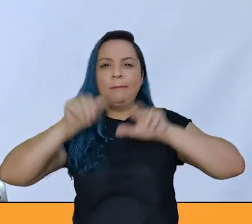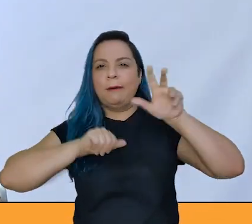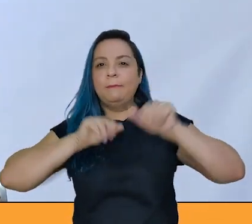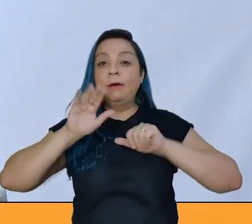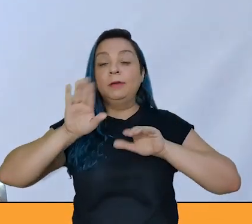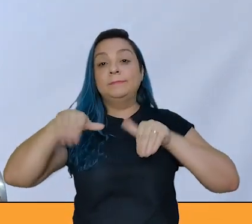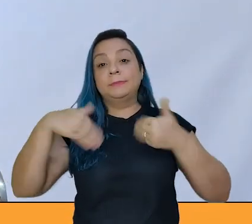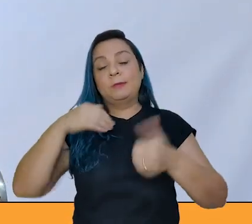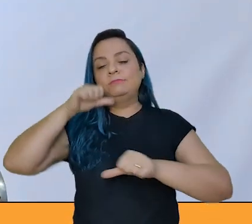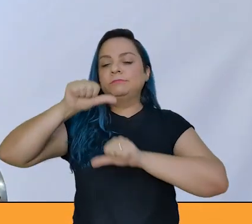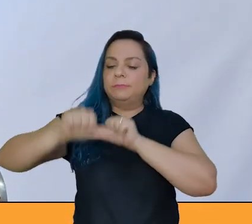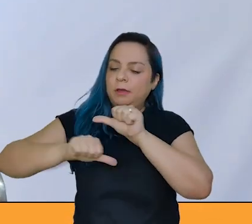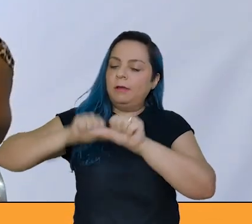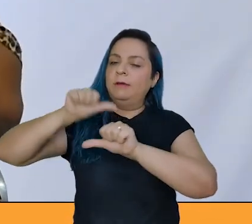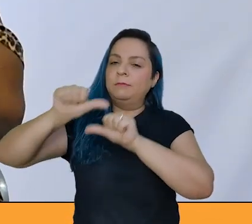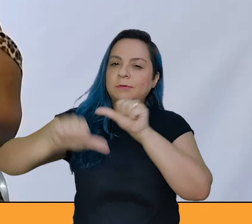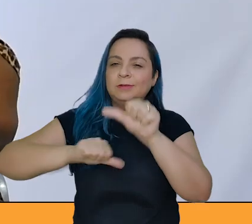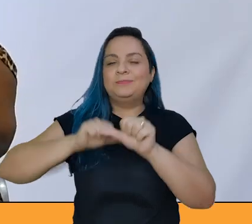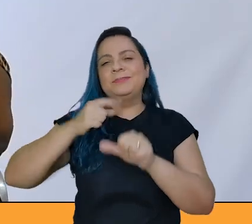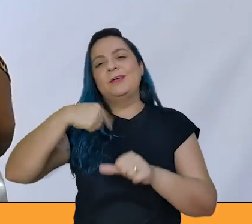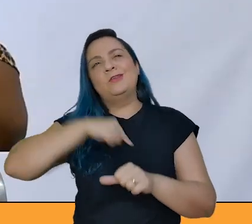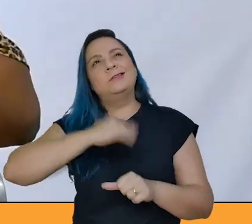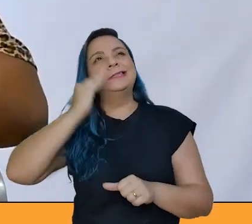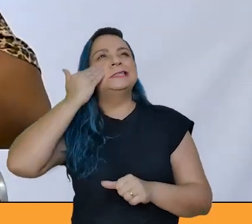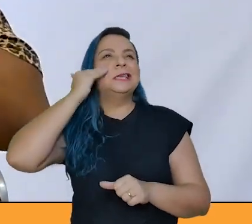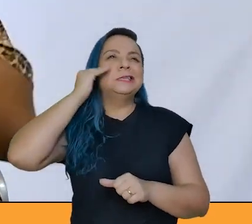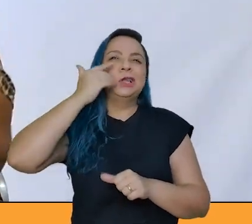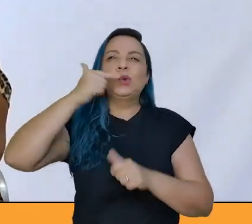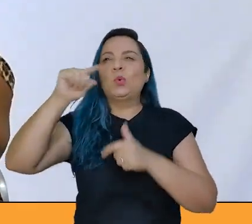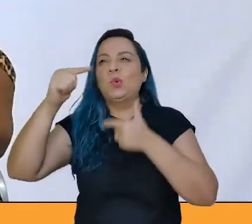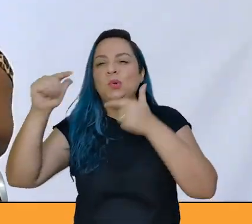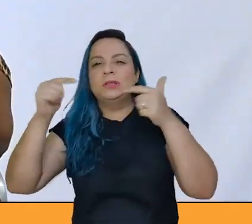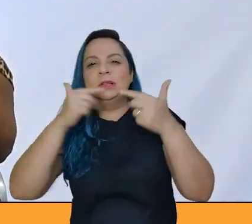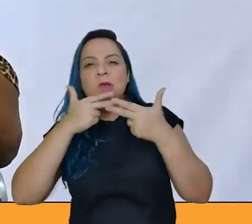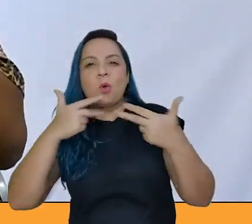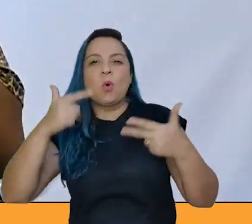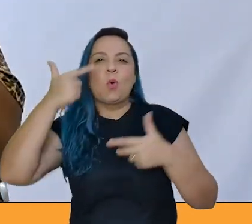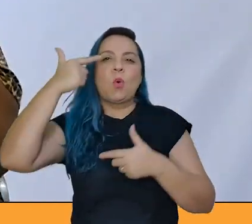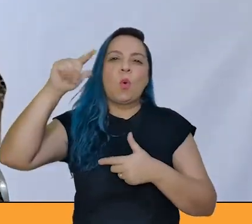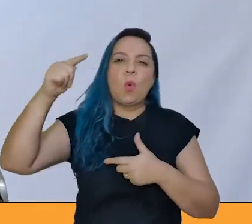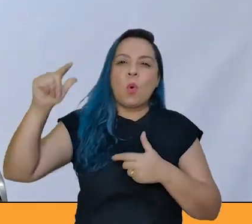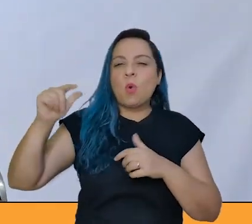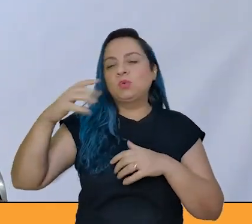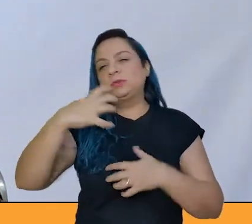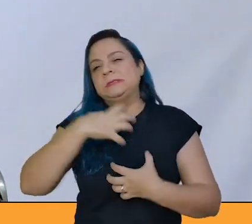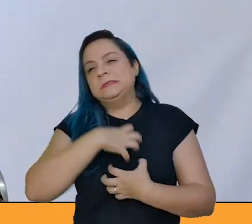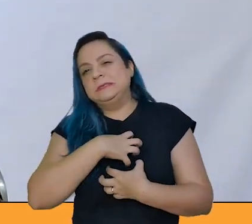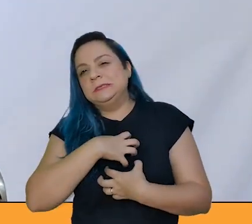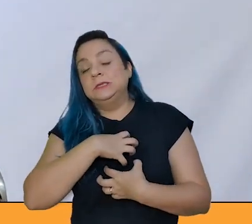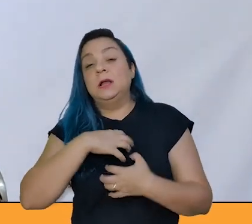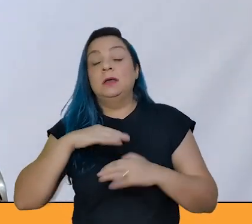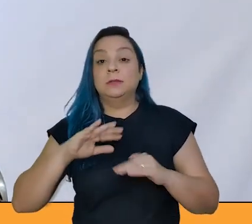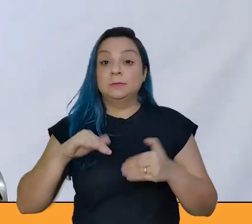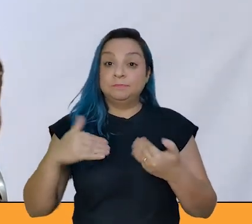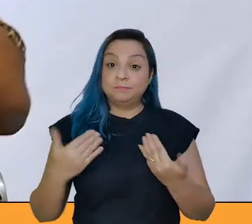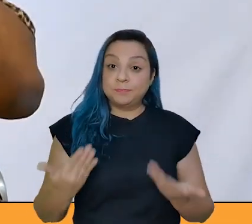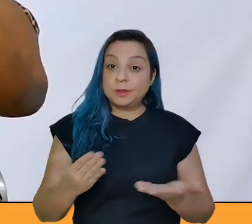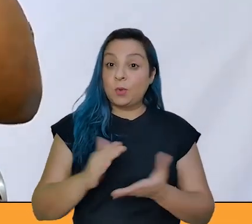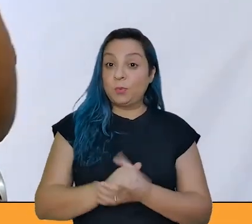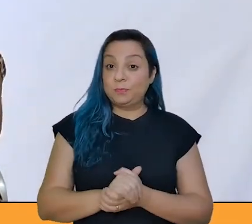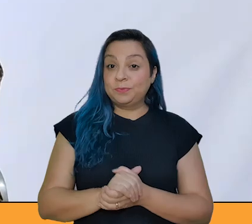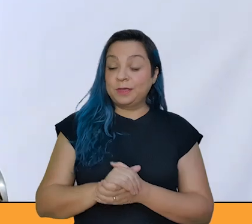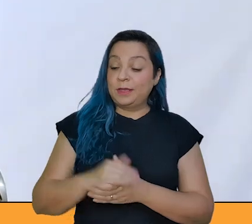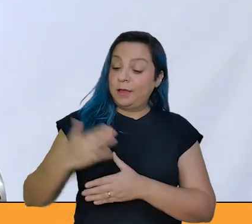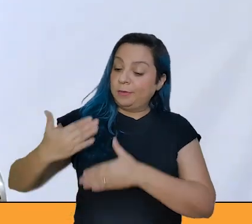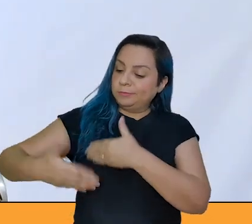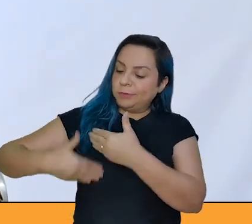a gente vai entendendo outras coisas, outros mecanismos, funções e tudo mais. Então,